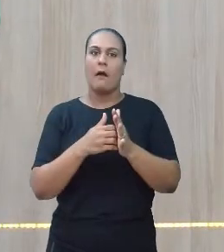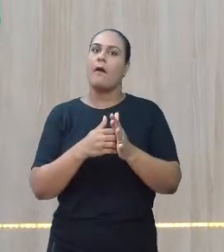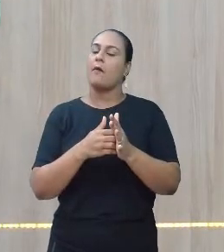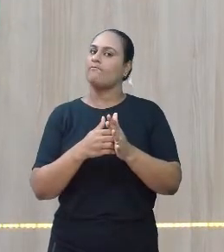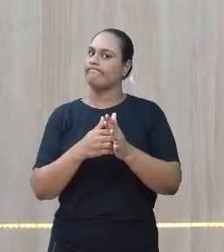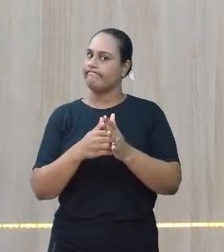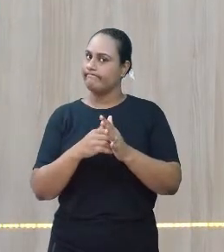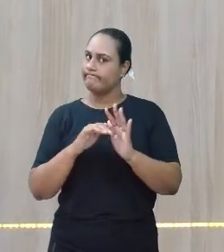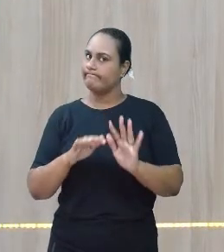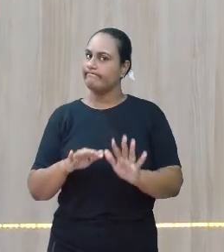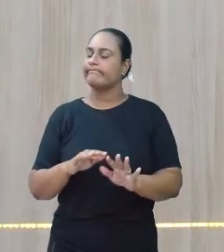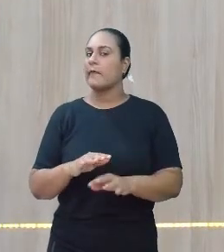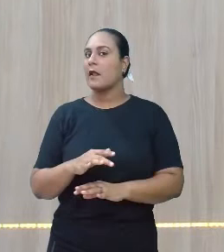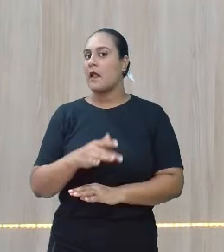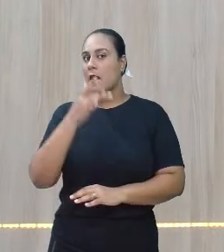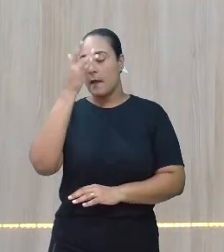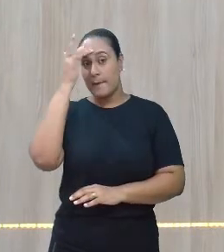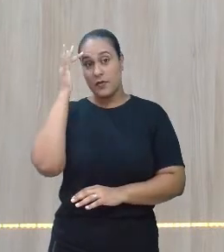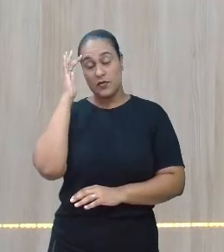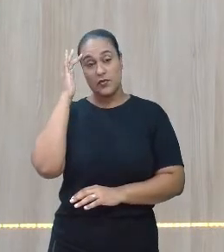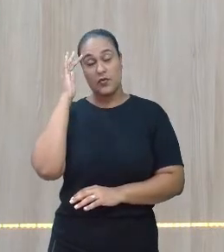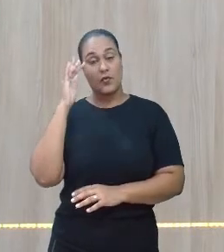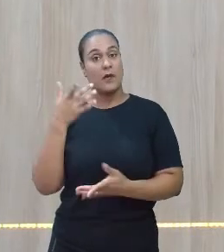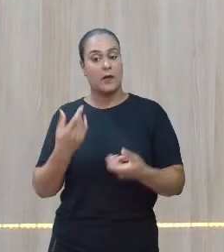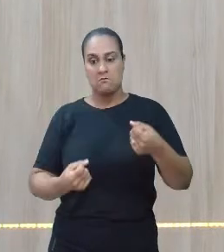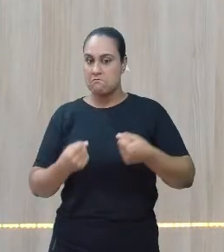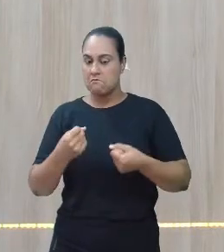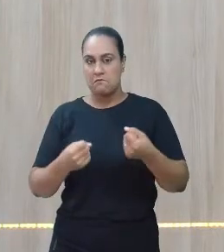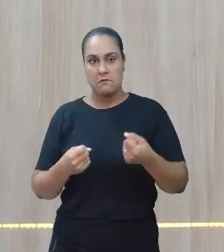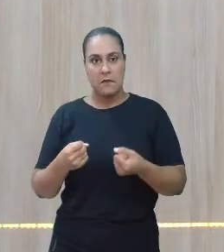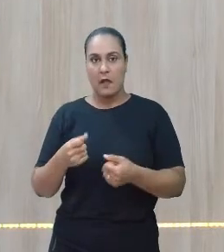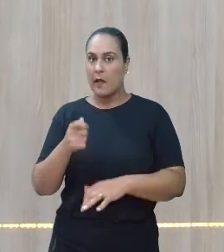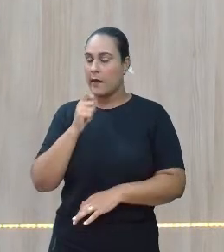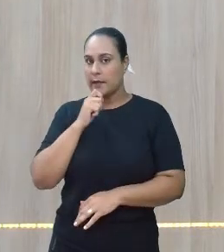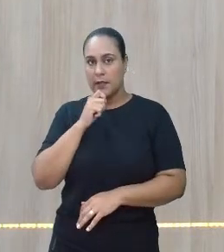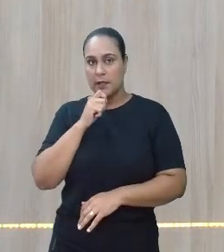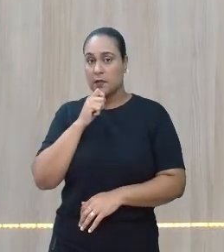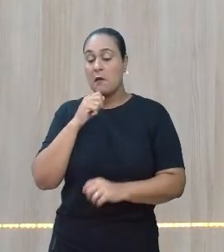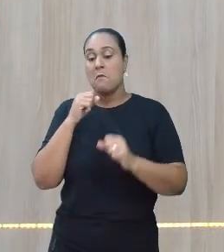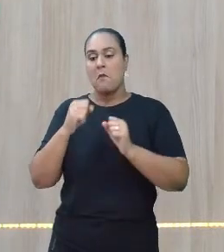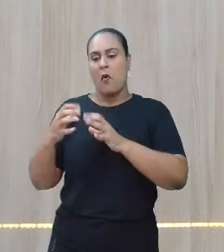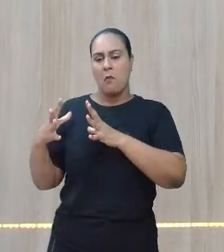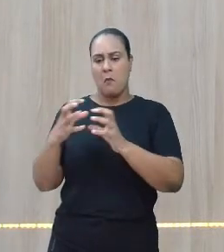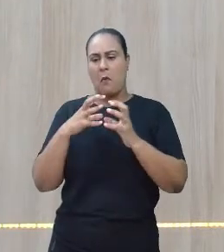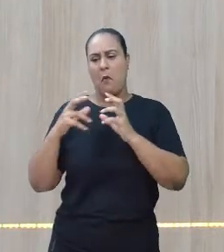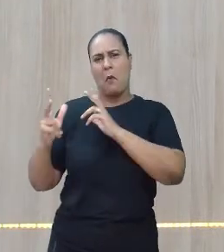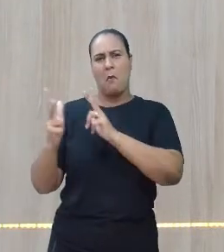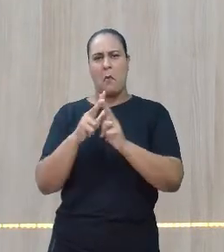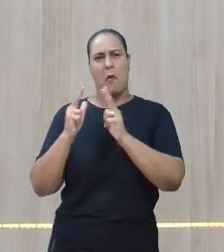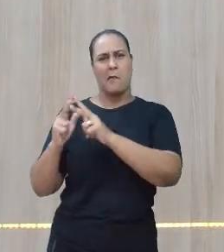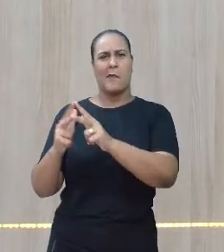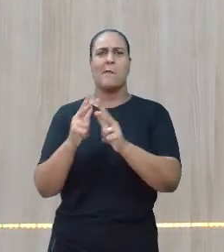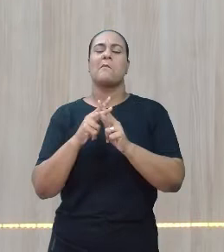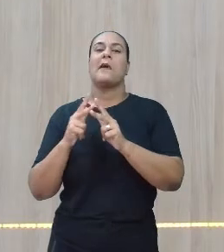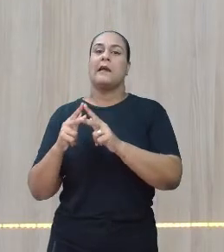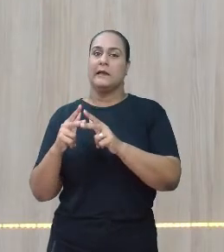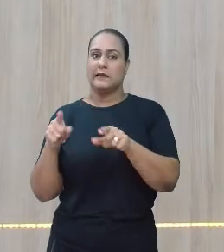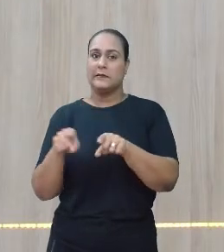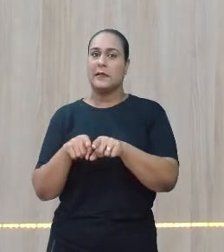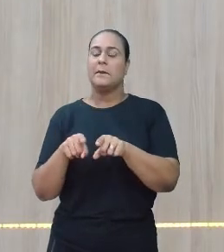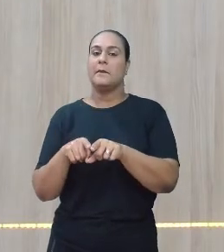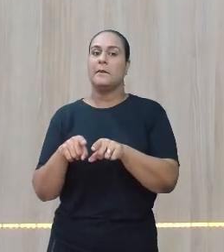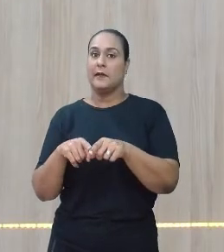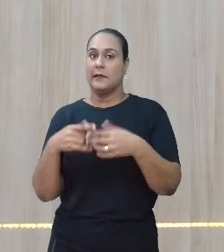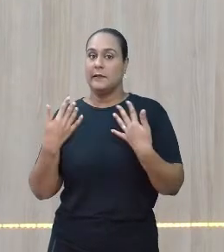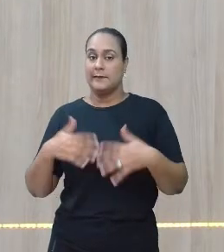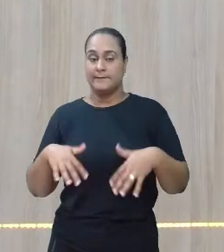não dirigem, a questão de se envolver em confusões, em brigas, né? Que pode também ser fatal. E na questão aí do cigarro, a questão